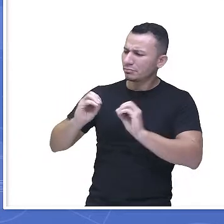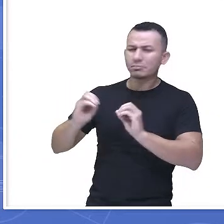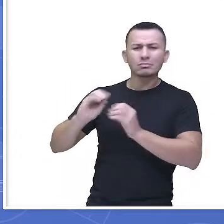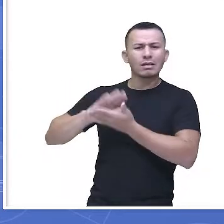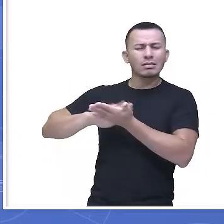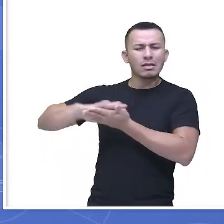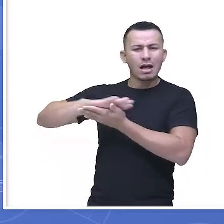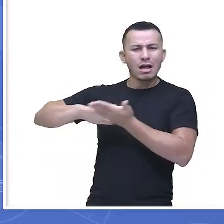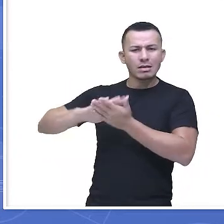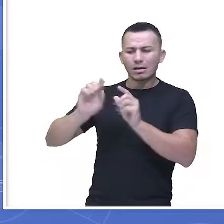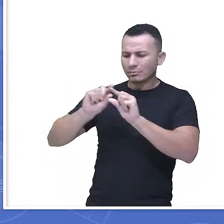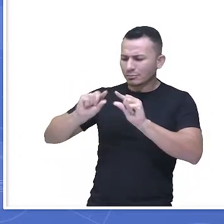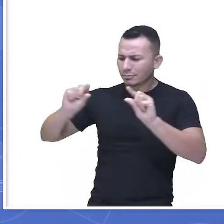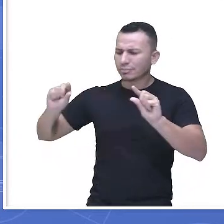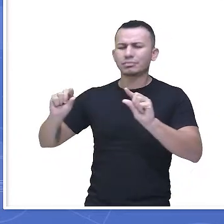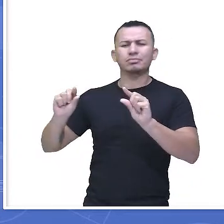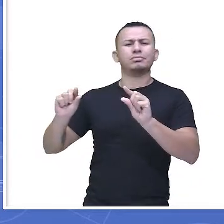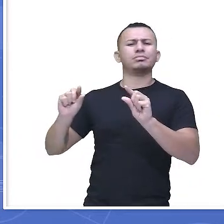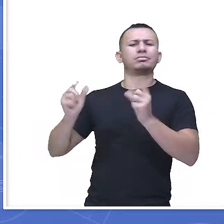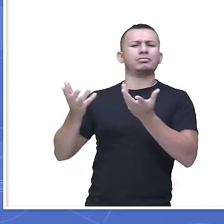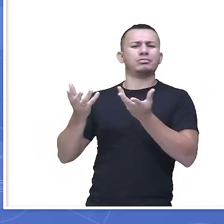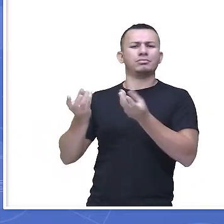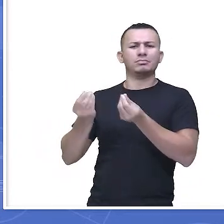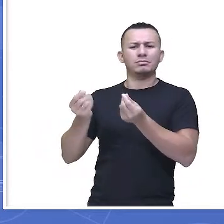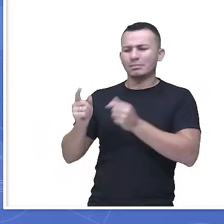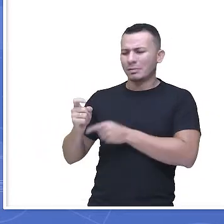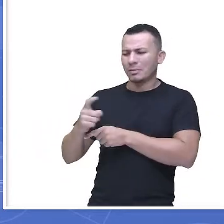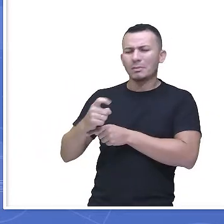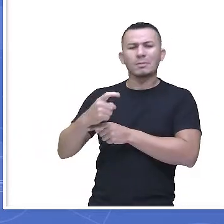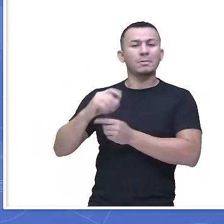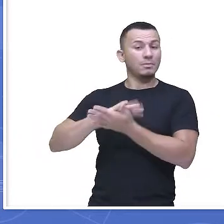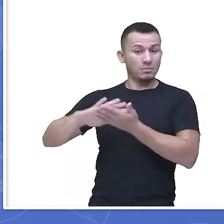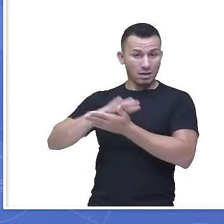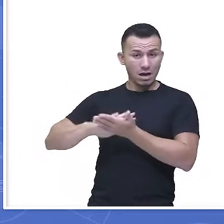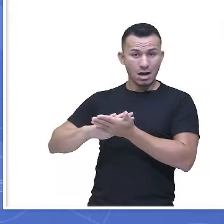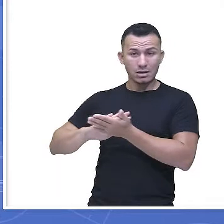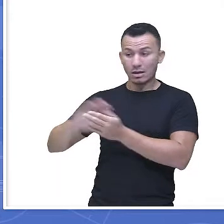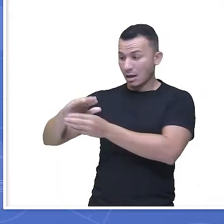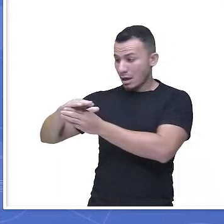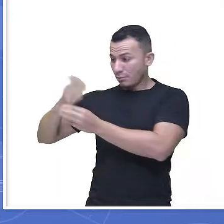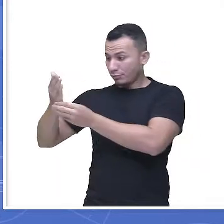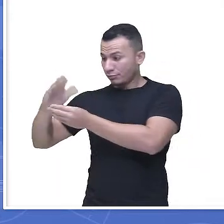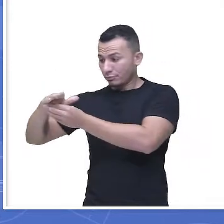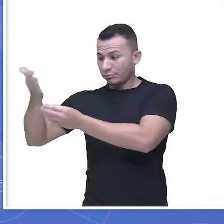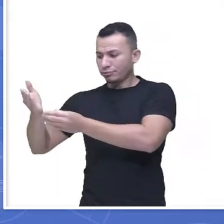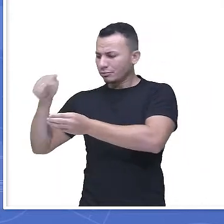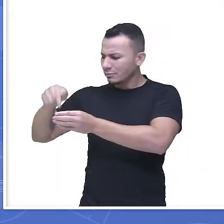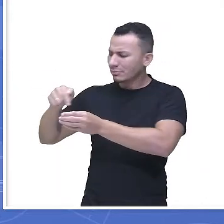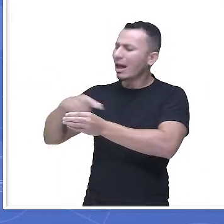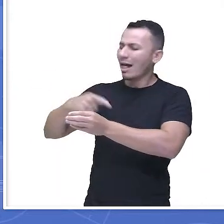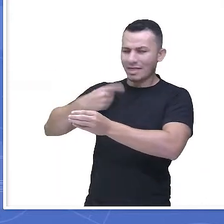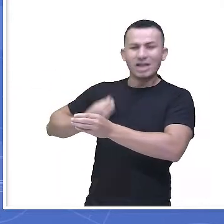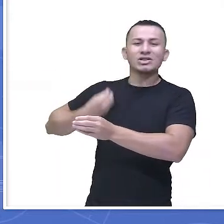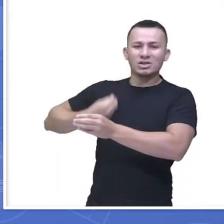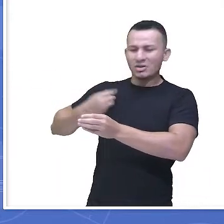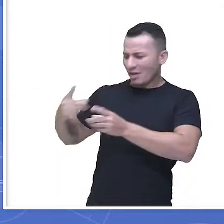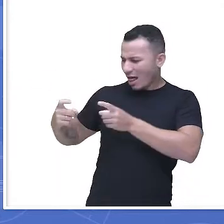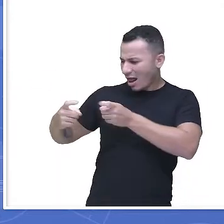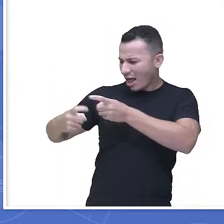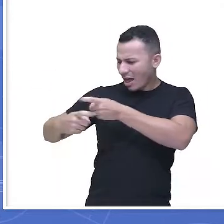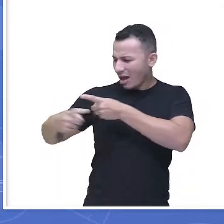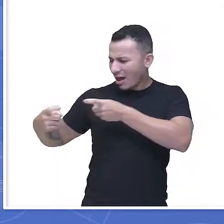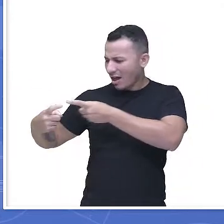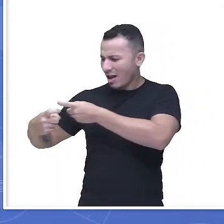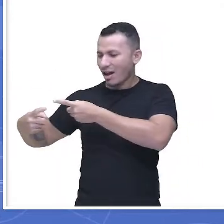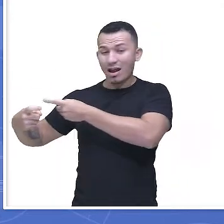de micro-organismos, não apareceram larvas. E aquele deixou tampado, apareceu larvas. Ele percebeu